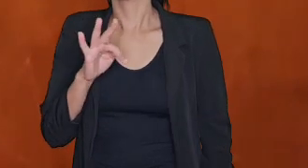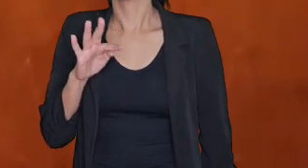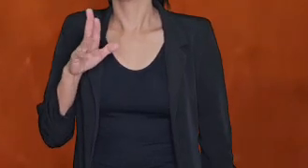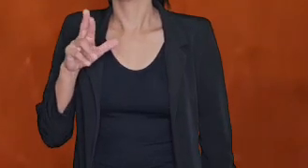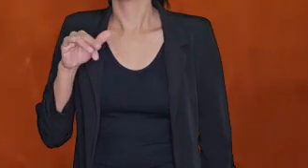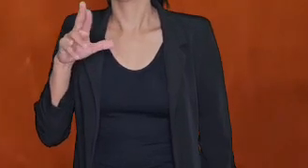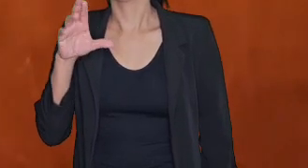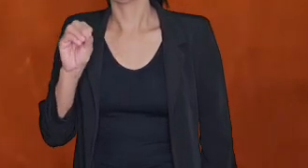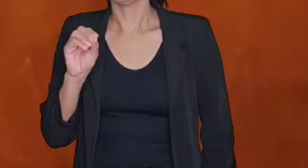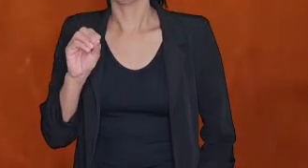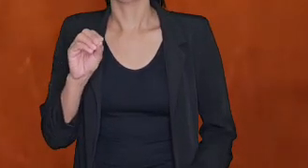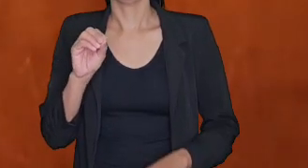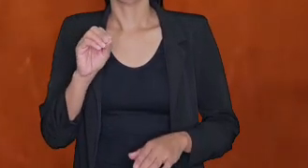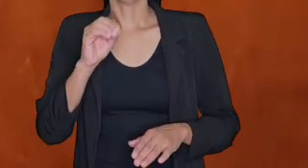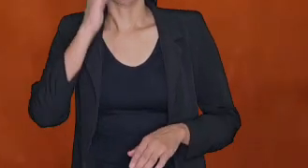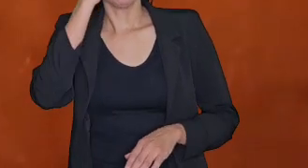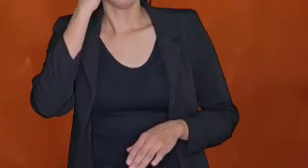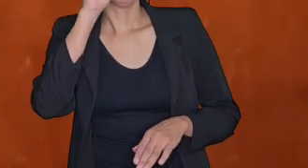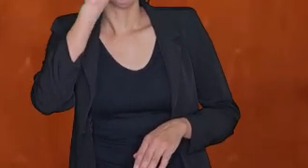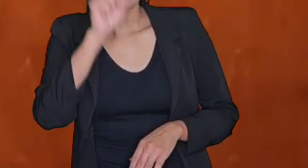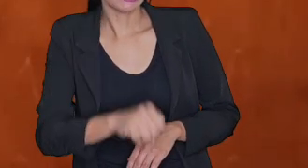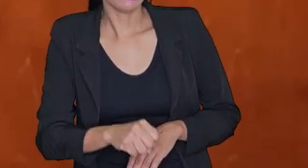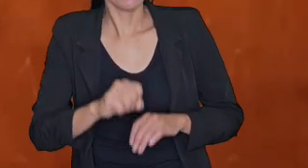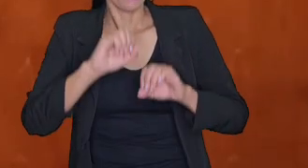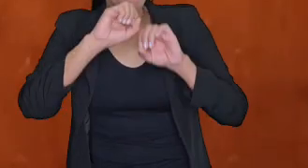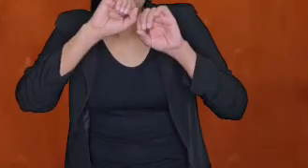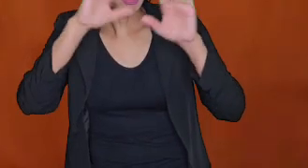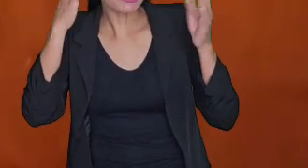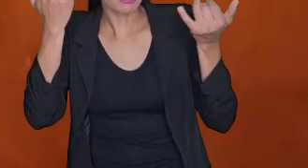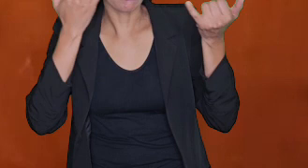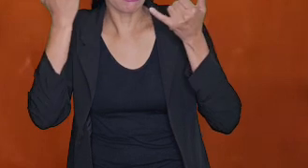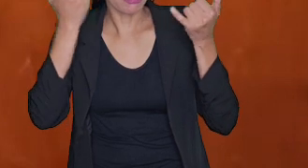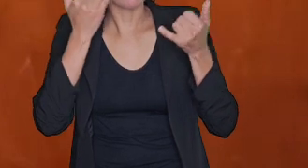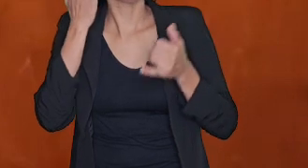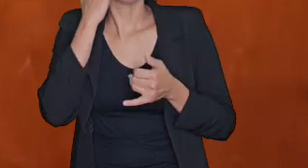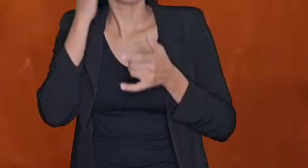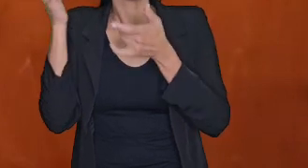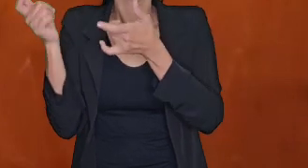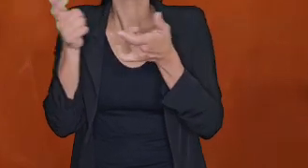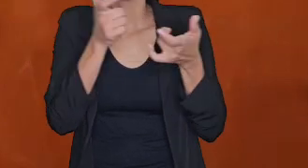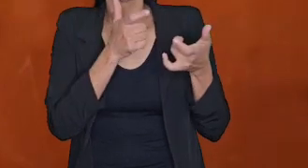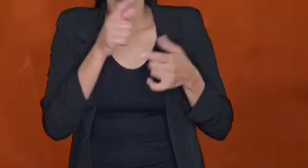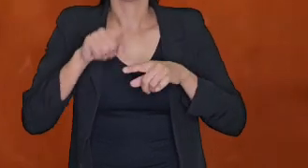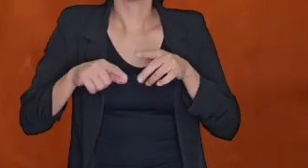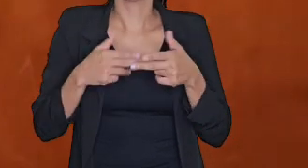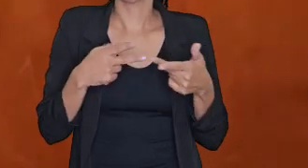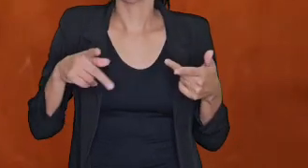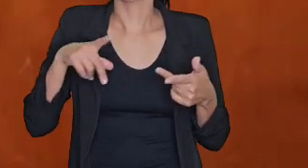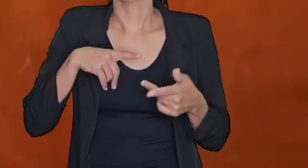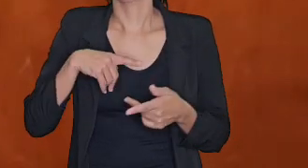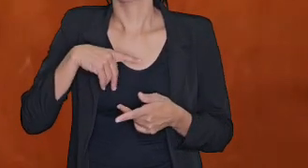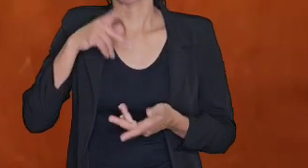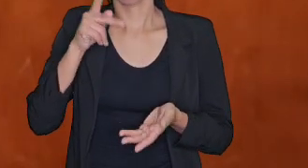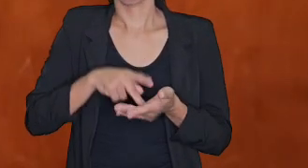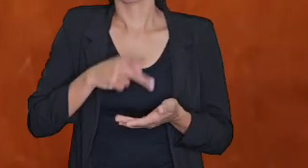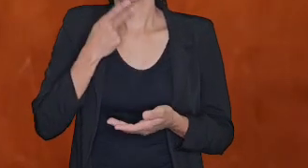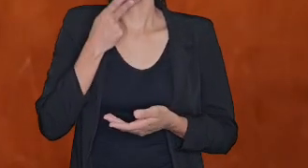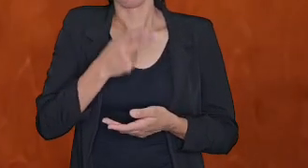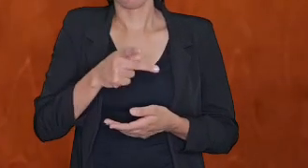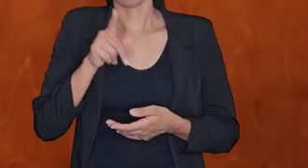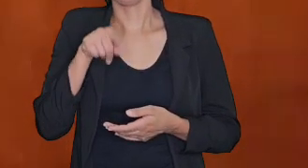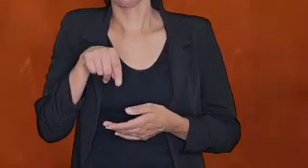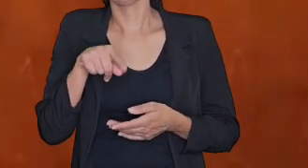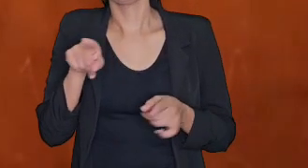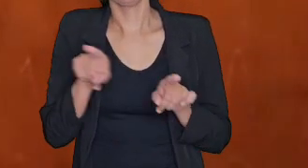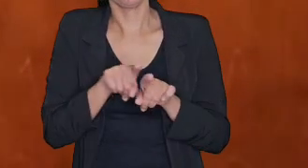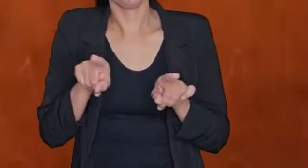da escritura pública, é isso, né? Eu entendo que sim, quanto mais transparência, melhor para saber, né, onde estão esses